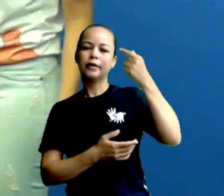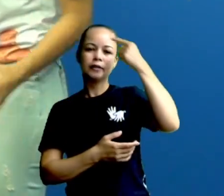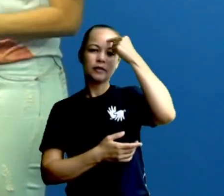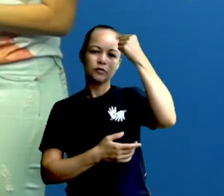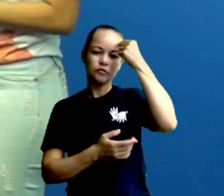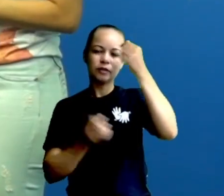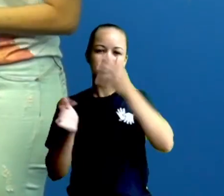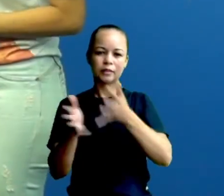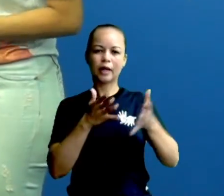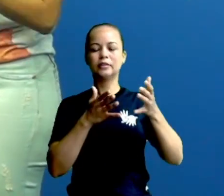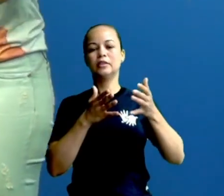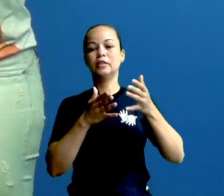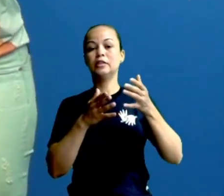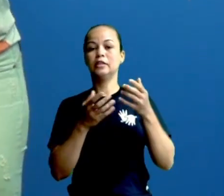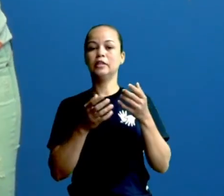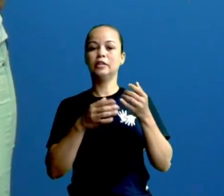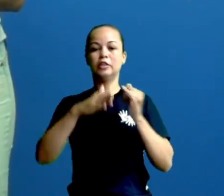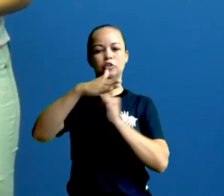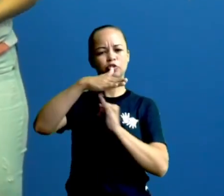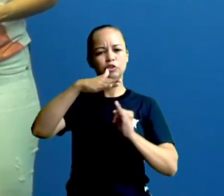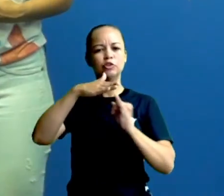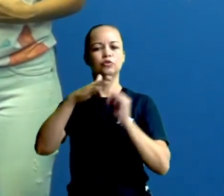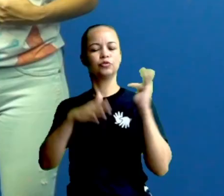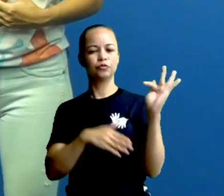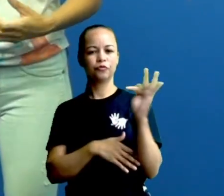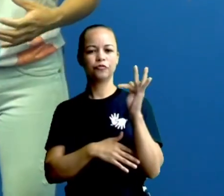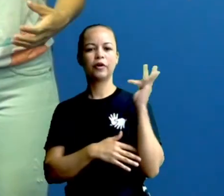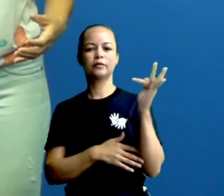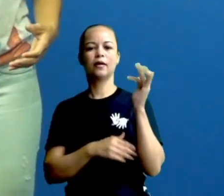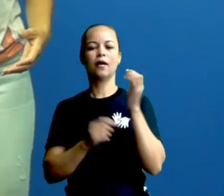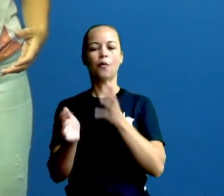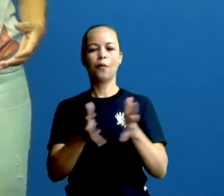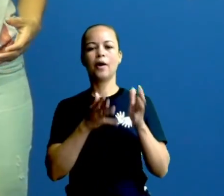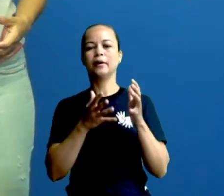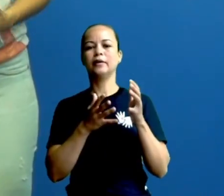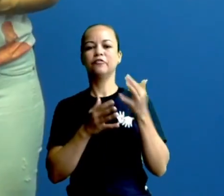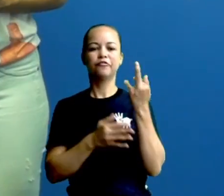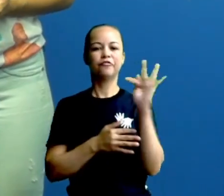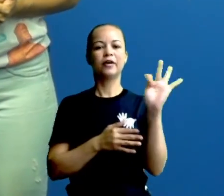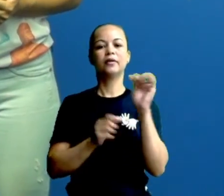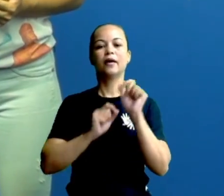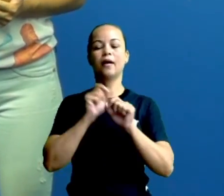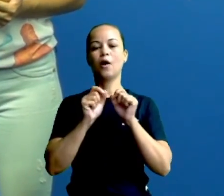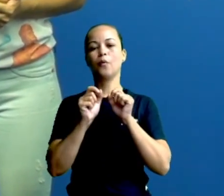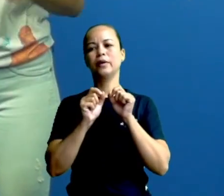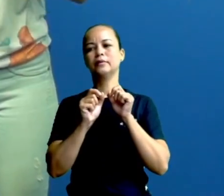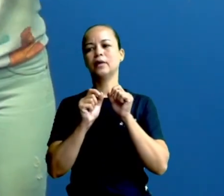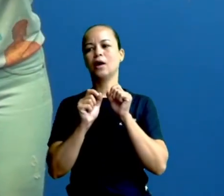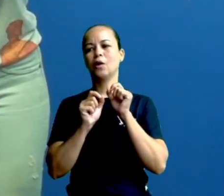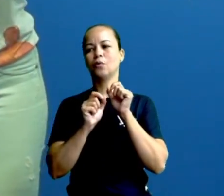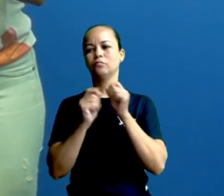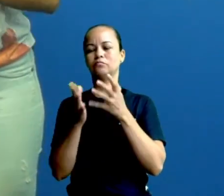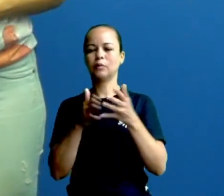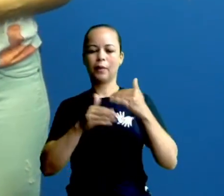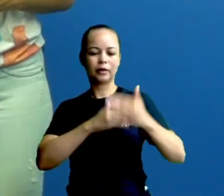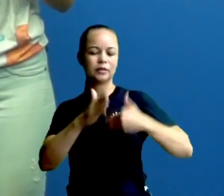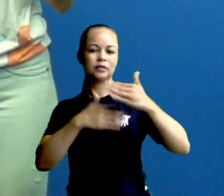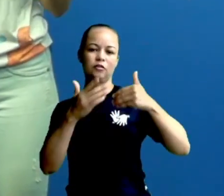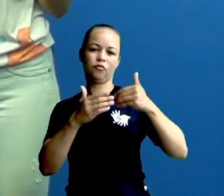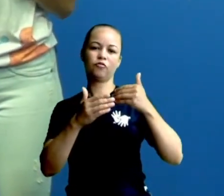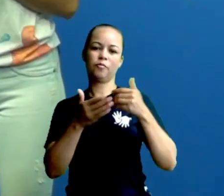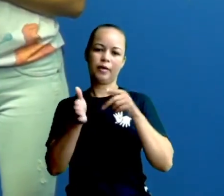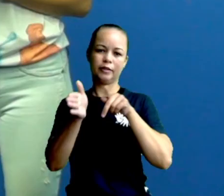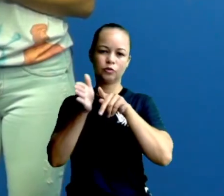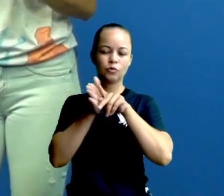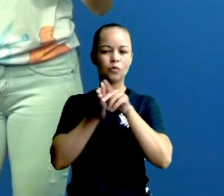institutos federais para o progresso da ciência no nosso país, as verbas para o desenvolvimento